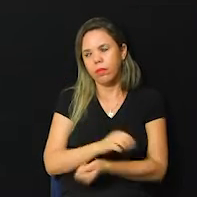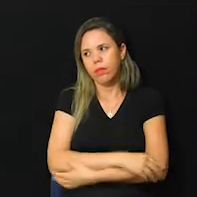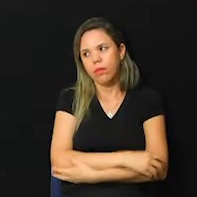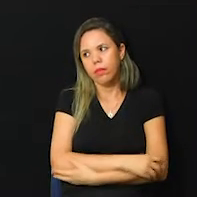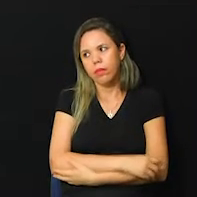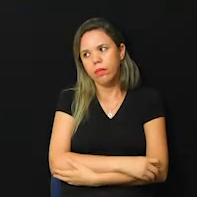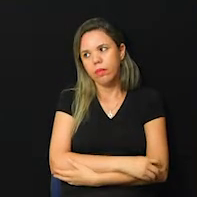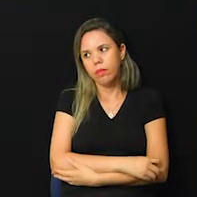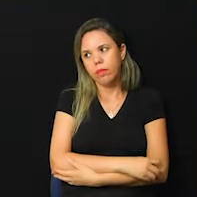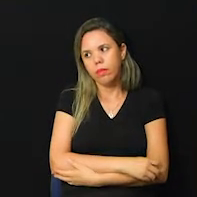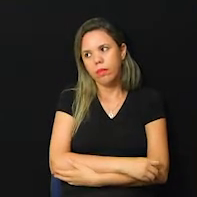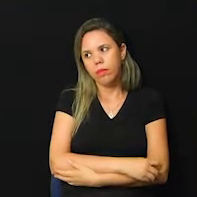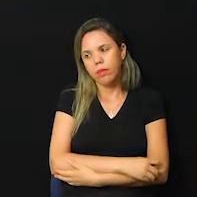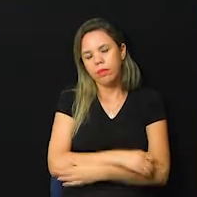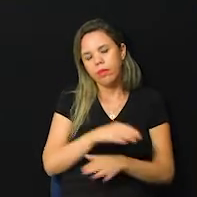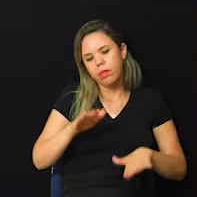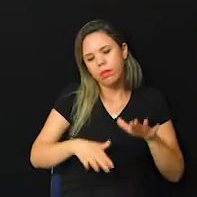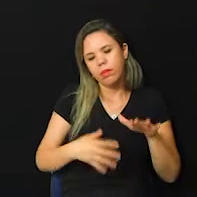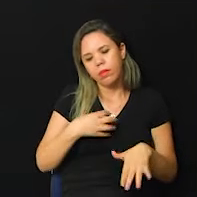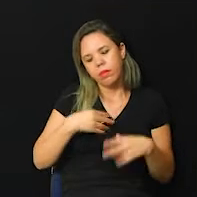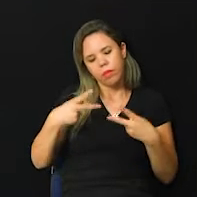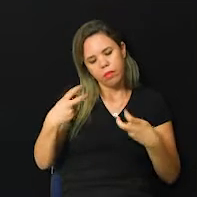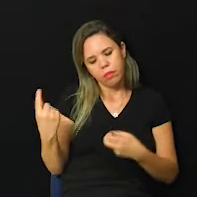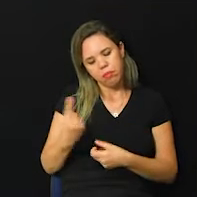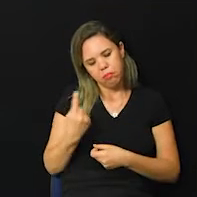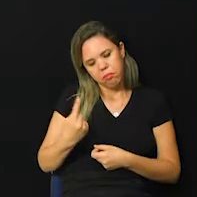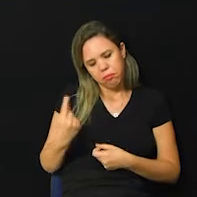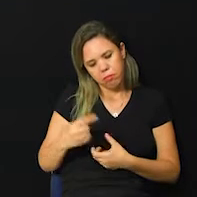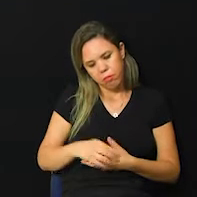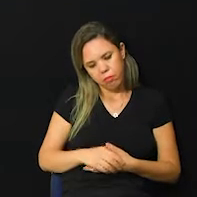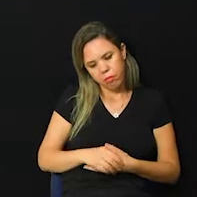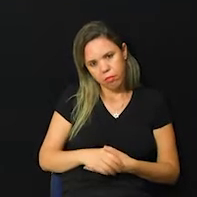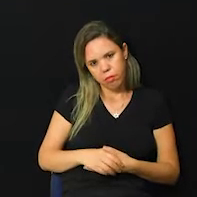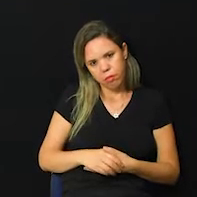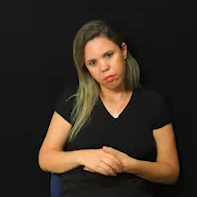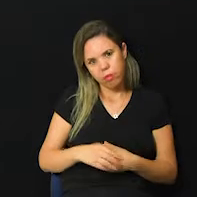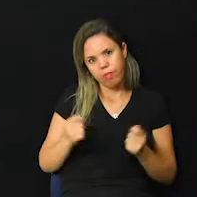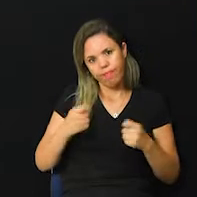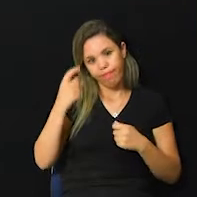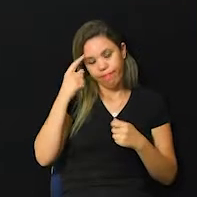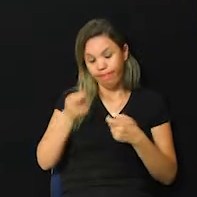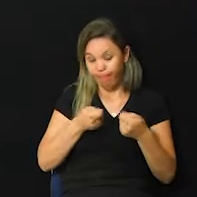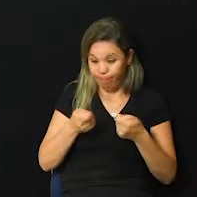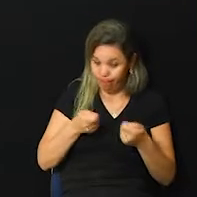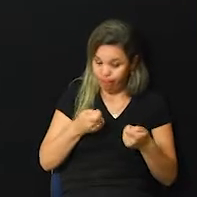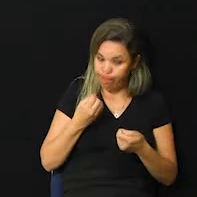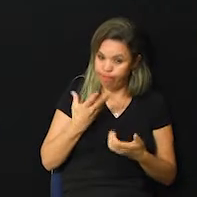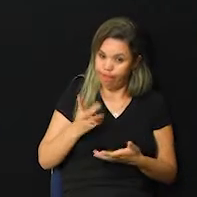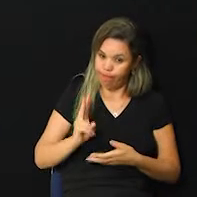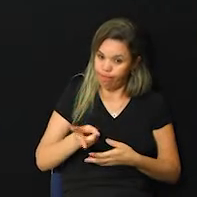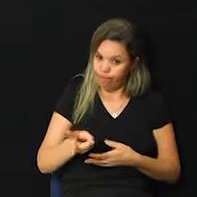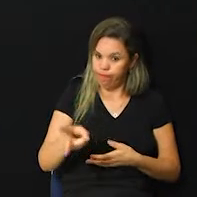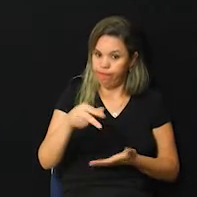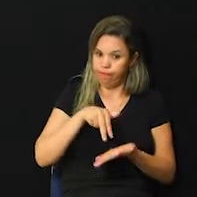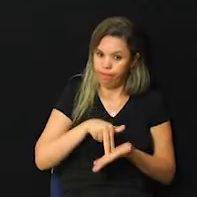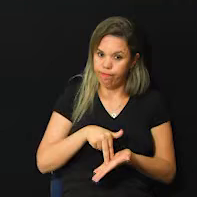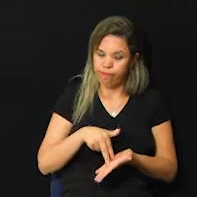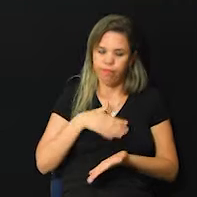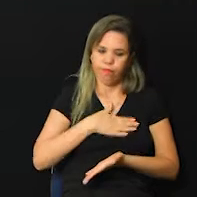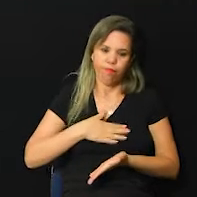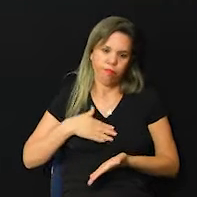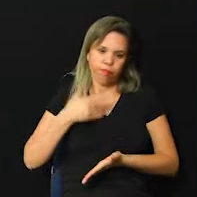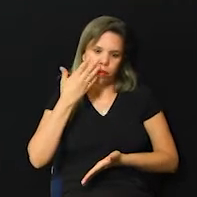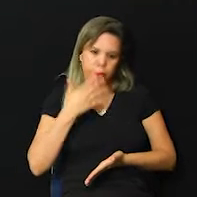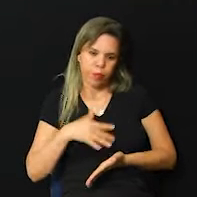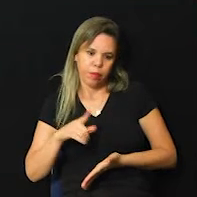juntou E aí às vezes você se veio aqui sozinho então tem que ter uma cabeça muito boa tem que gostar de